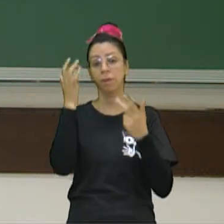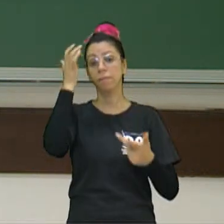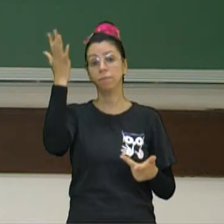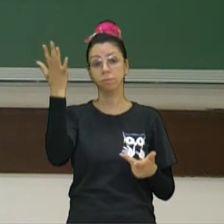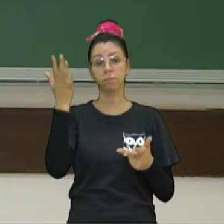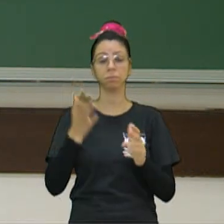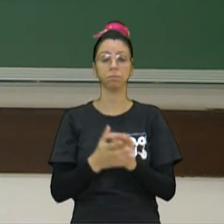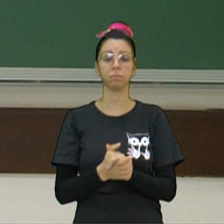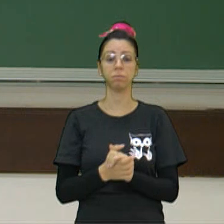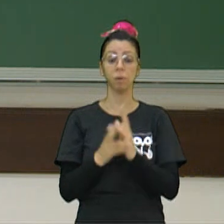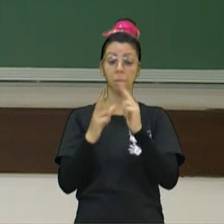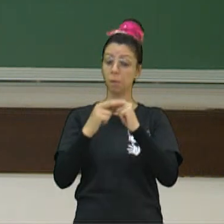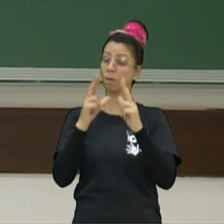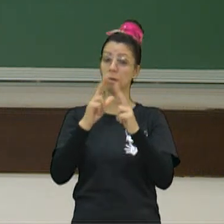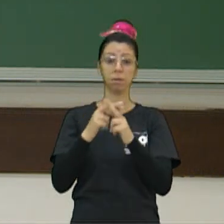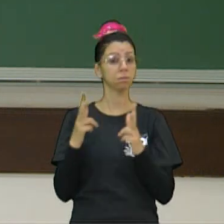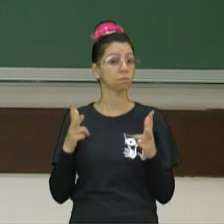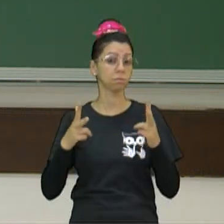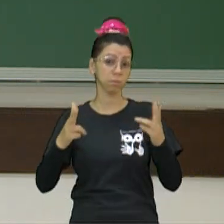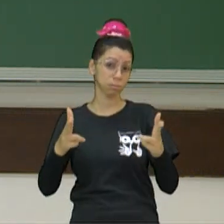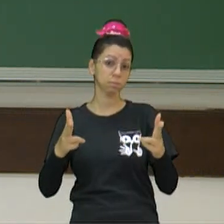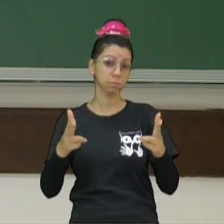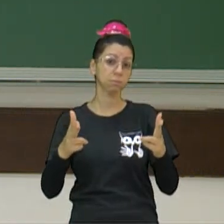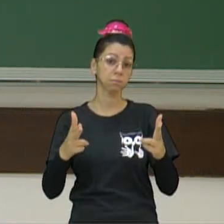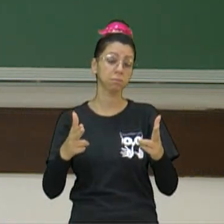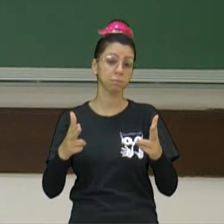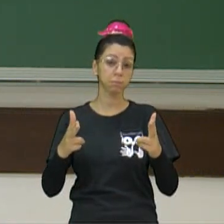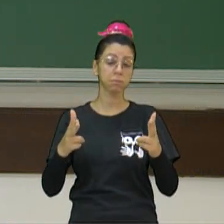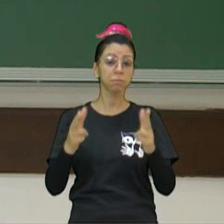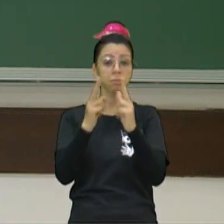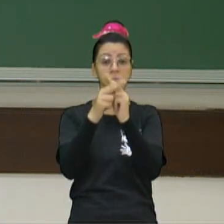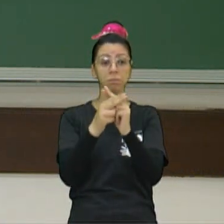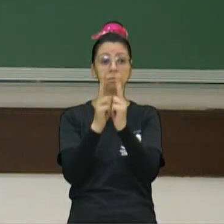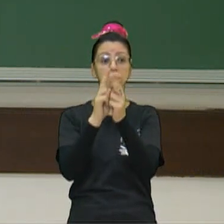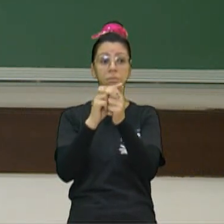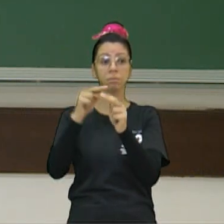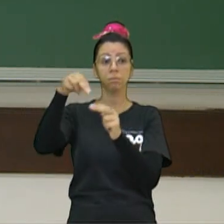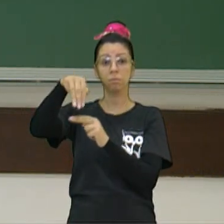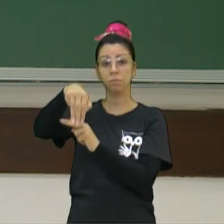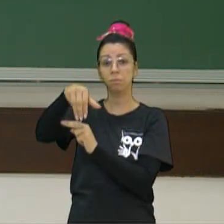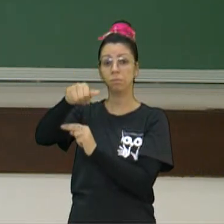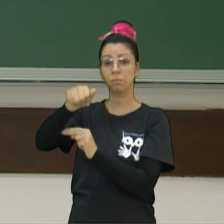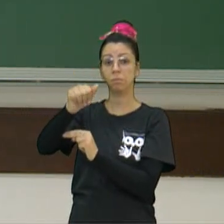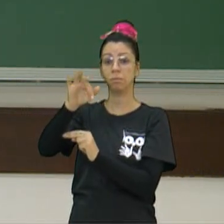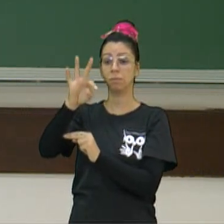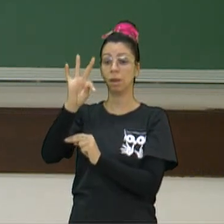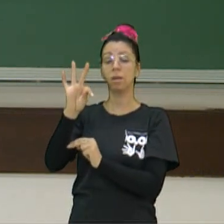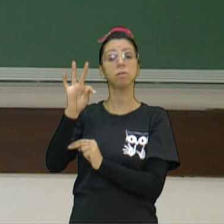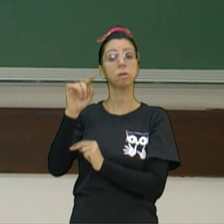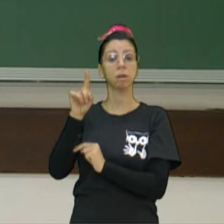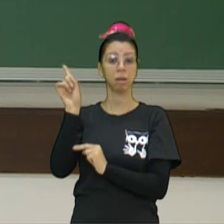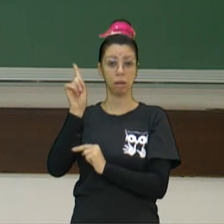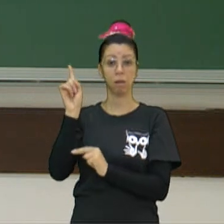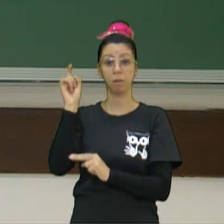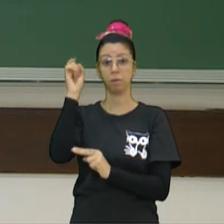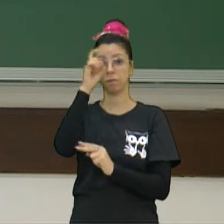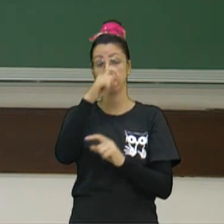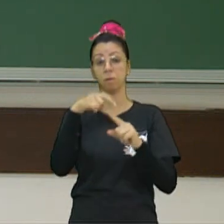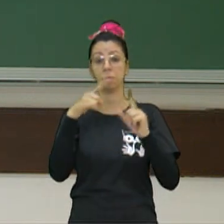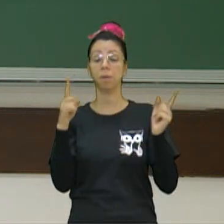né? No Pilates não é diferente. Mesmo dentro do método Mat Pilates, que é um dos mais difíceis, né? Então, também há